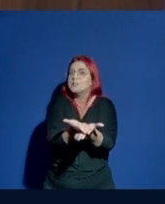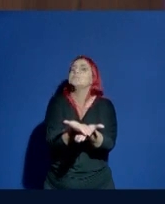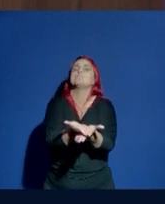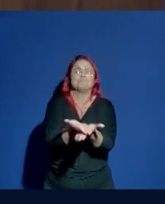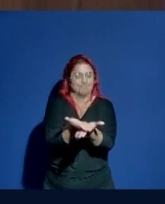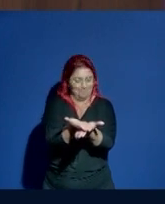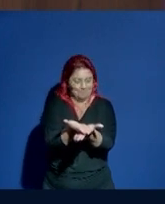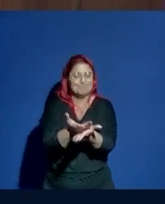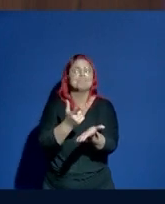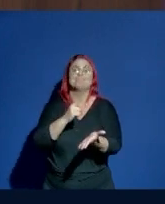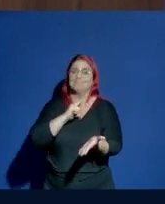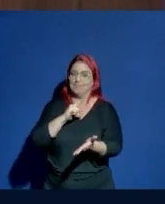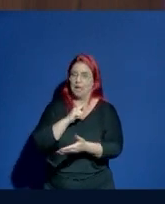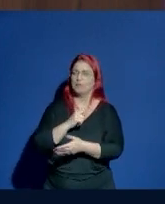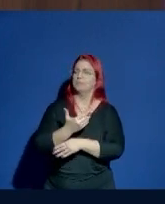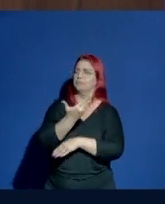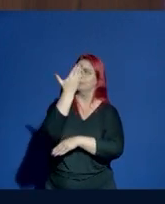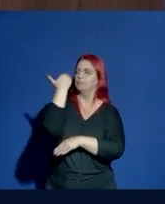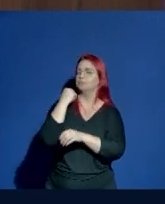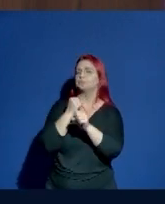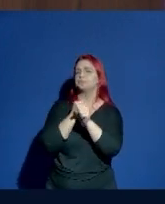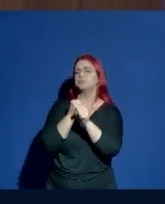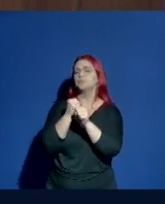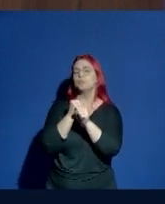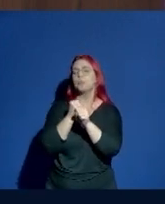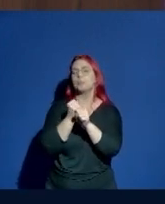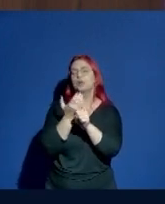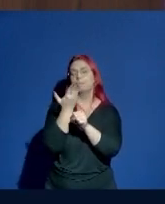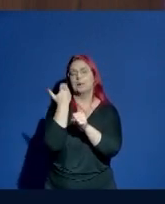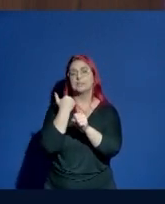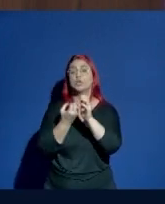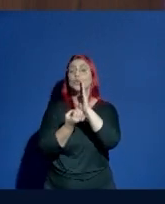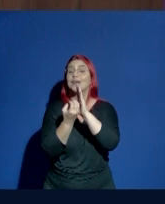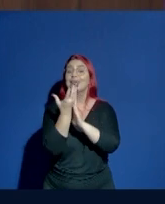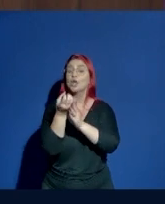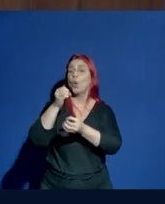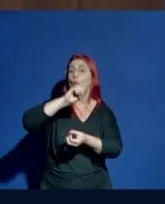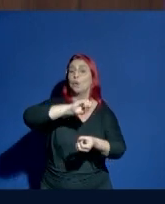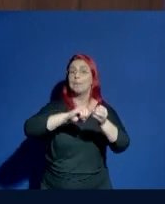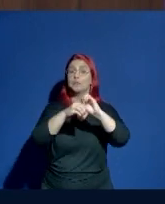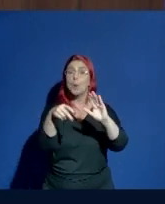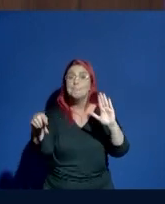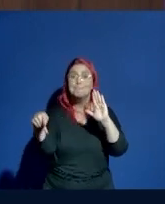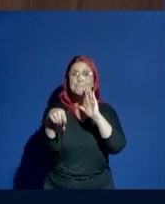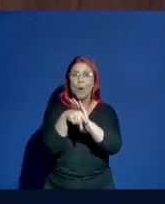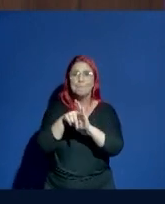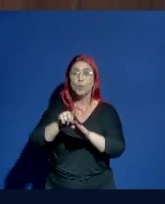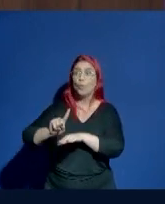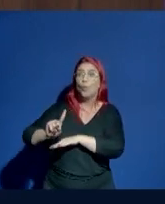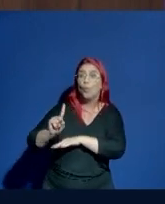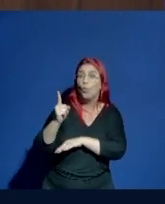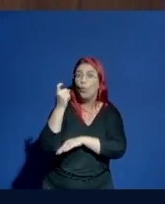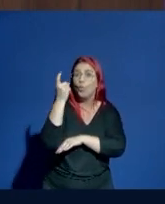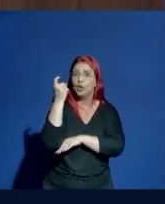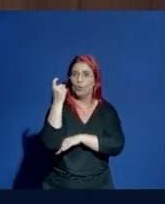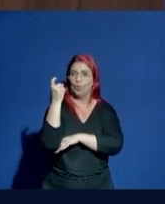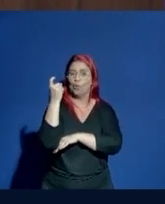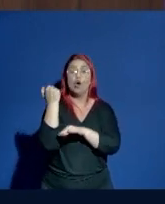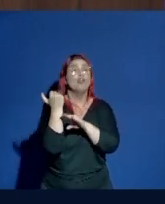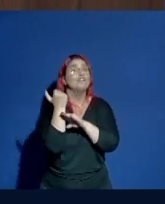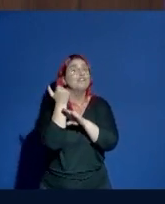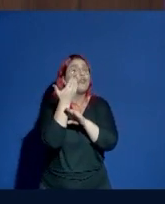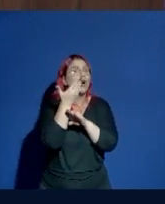Inauguramos agora, recentemente, no final do ano passado, o nosso laboratório de pesquisas de bioinsumos, o único fora da Europa, e nos